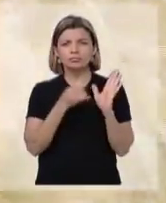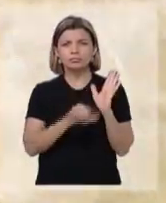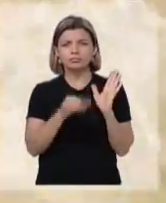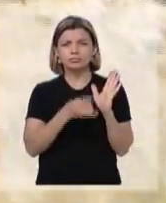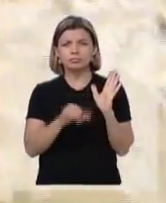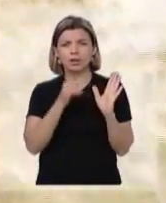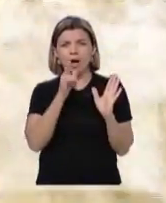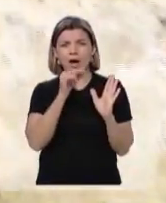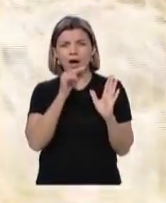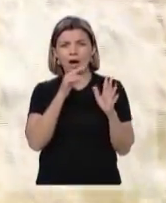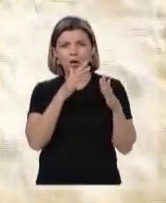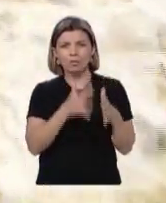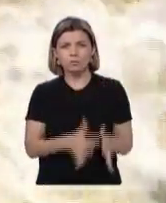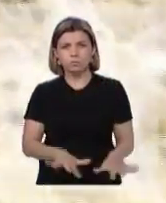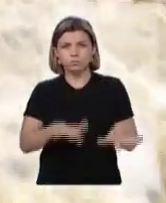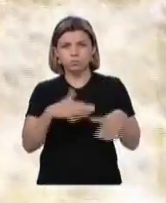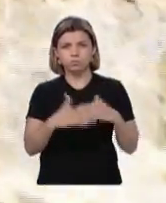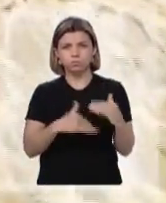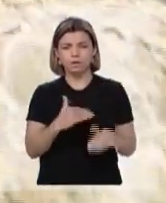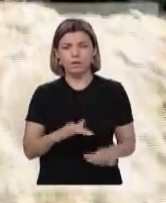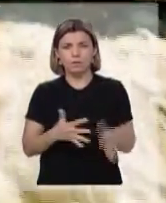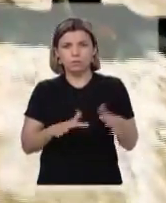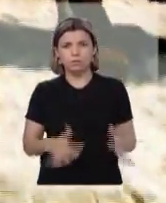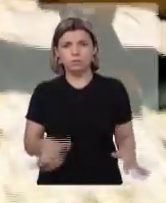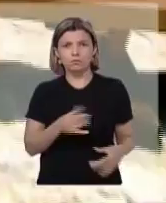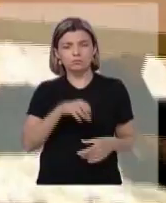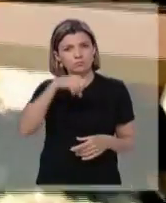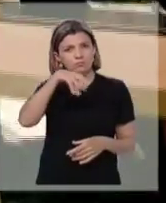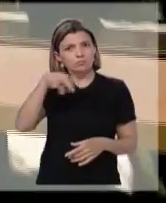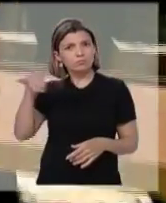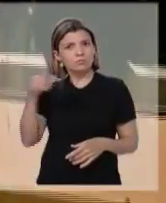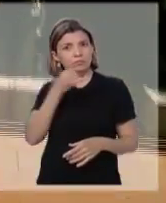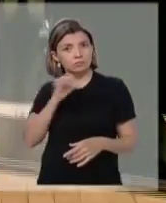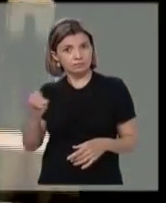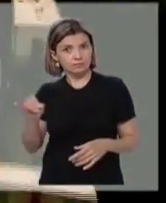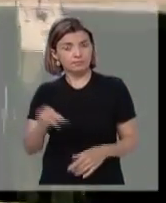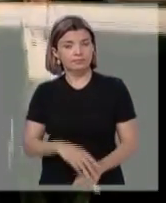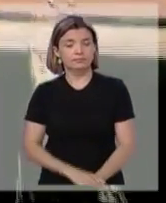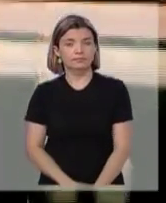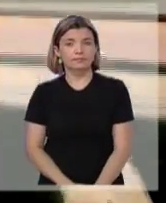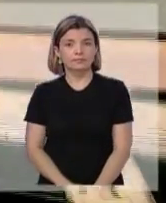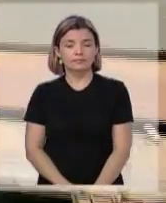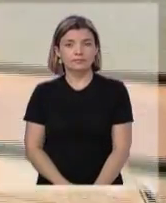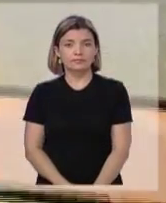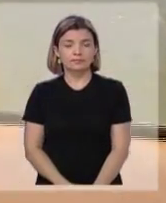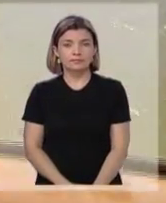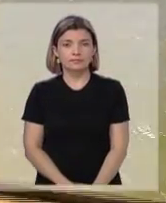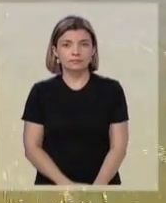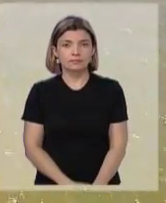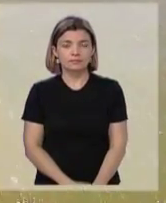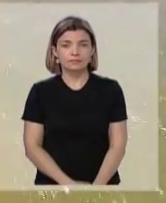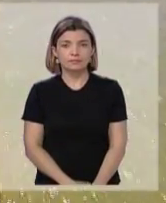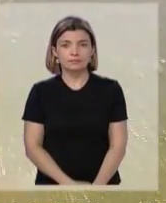Uma usina hidrelétrica transforma a corrente de água em eletricidade.